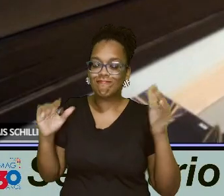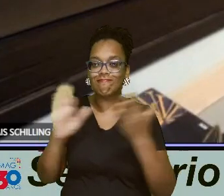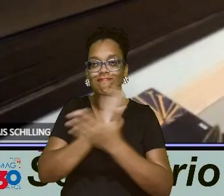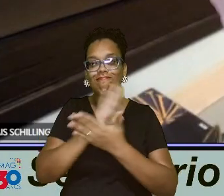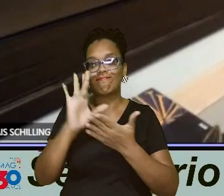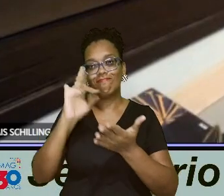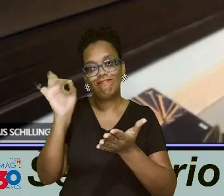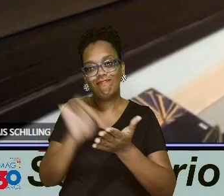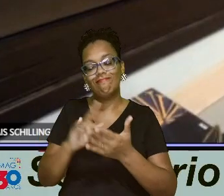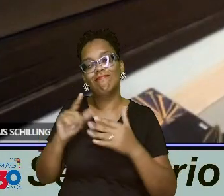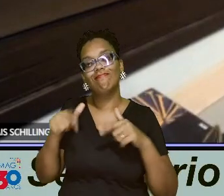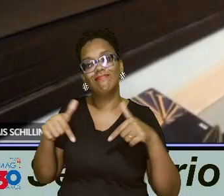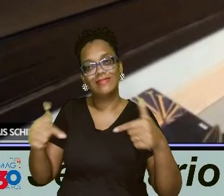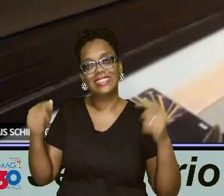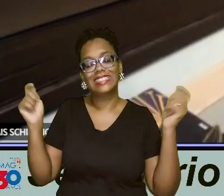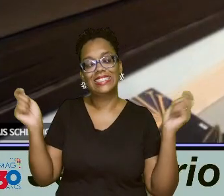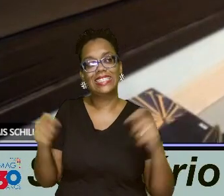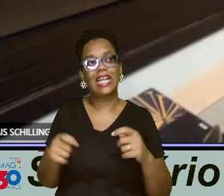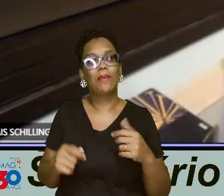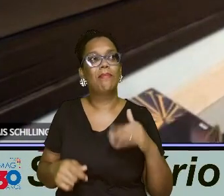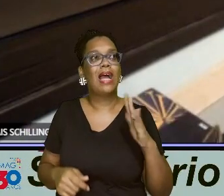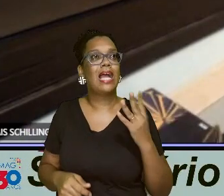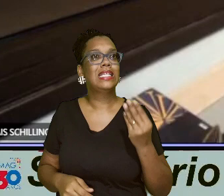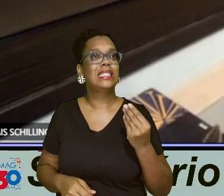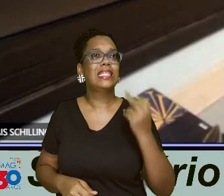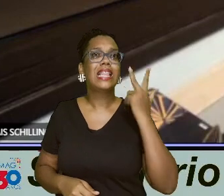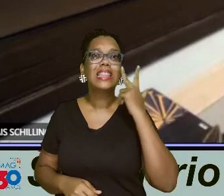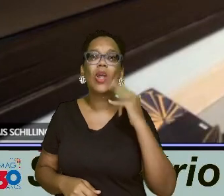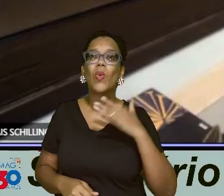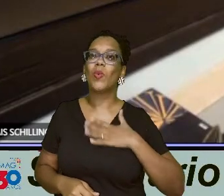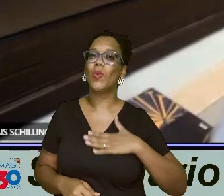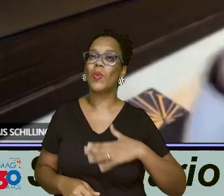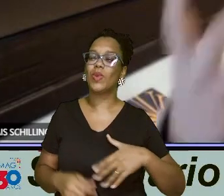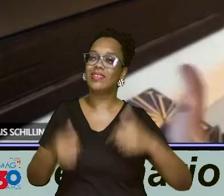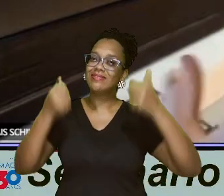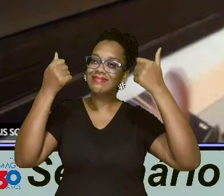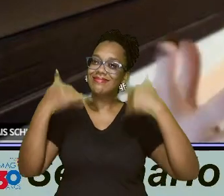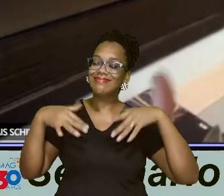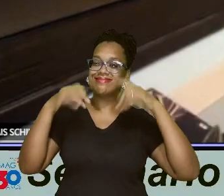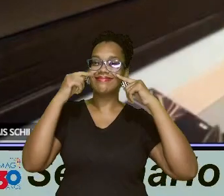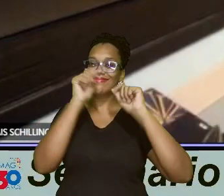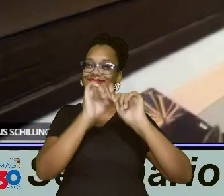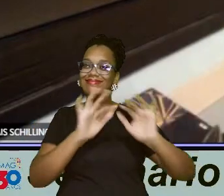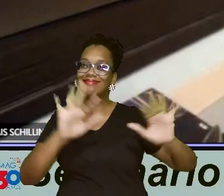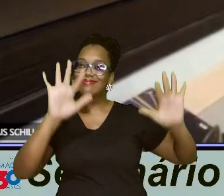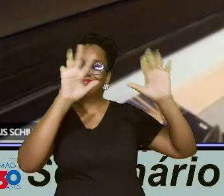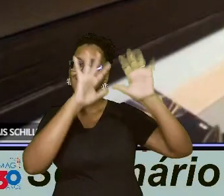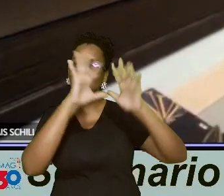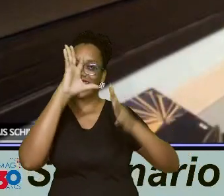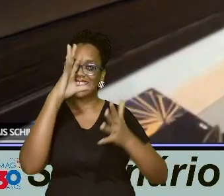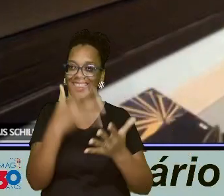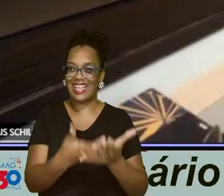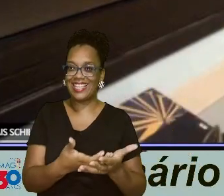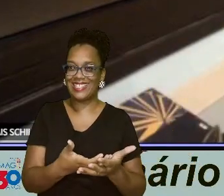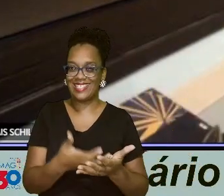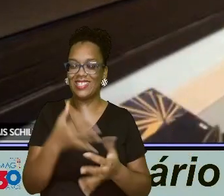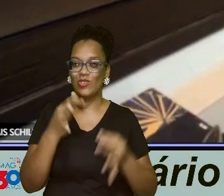fato que possam, de maneira mais tranquila, justificar a abstração dessa tese que saiu desse